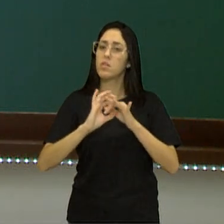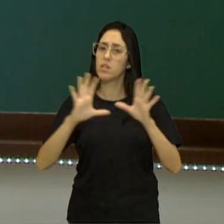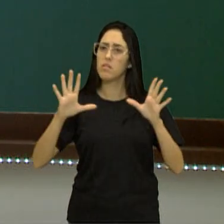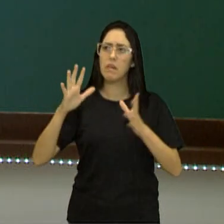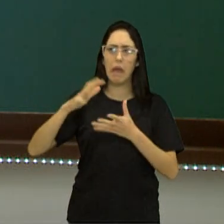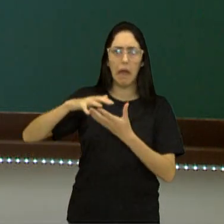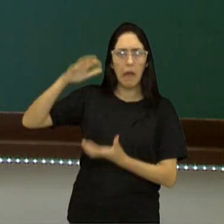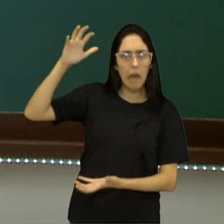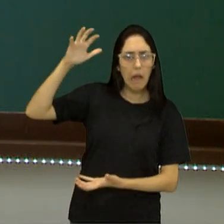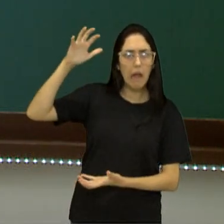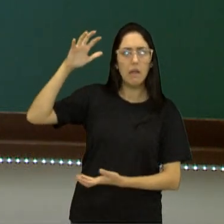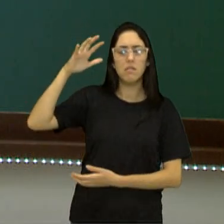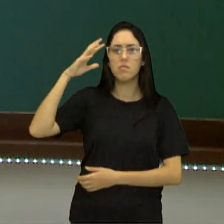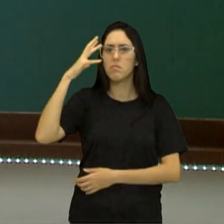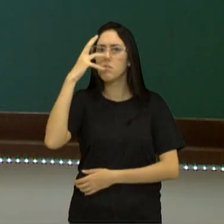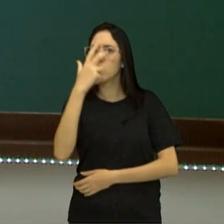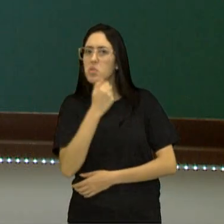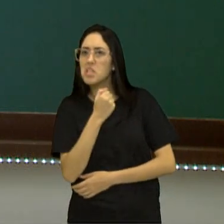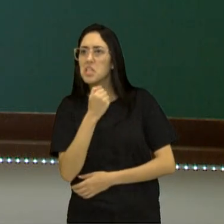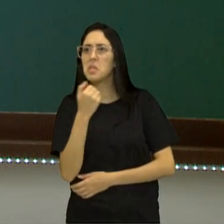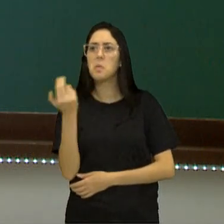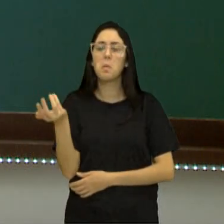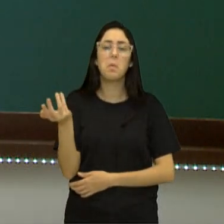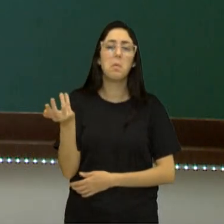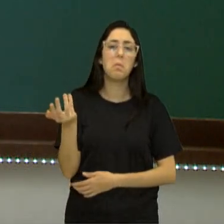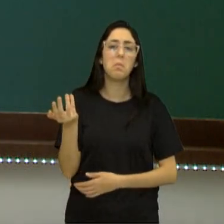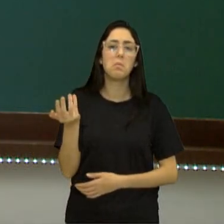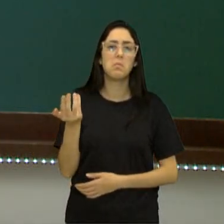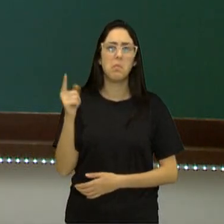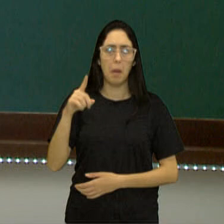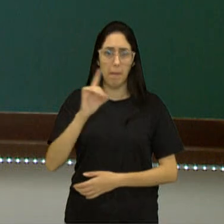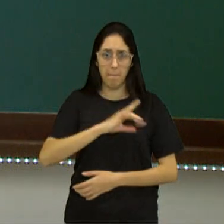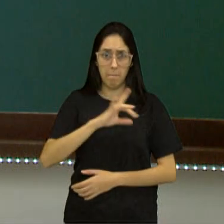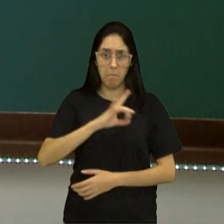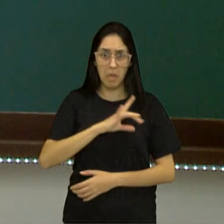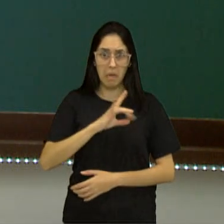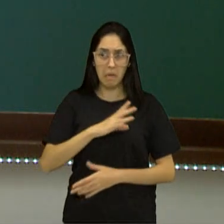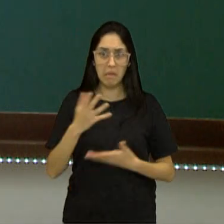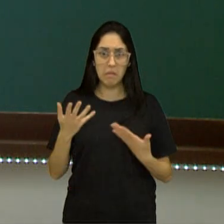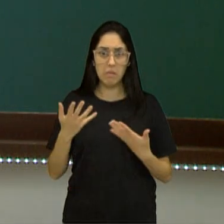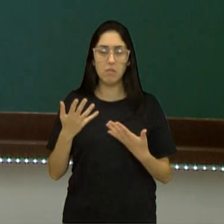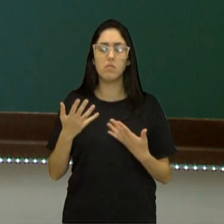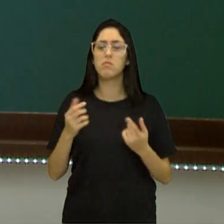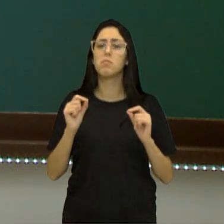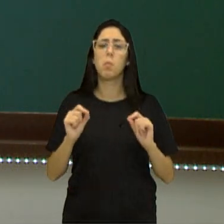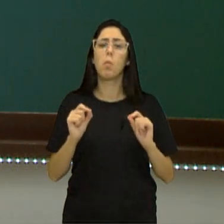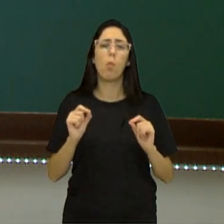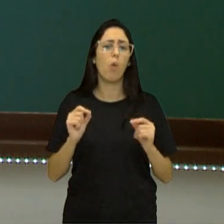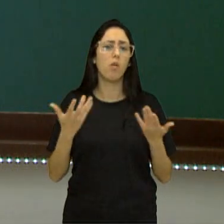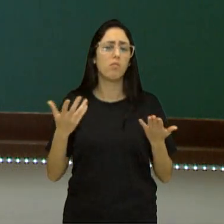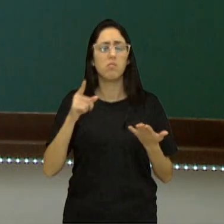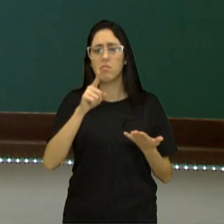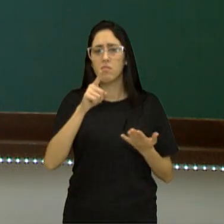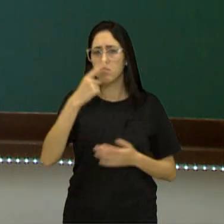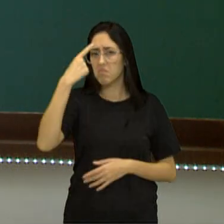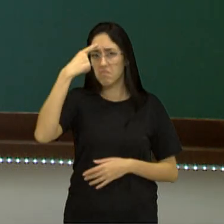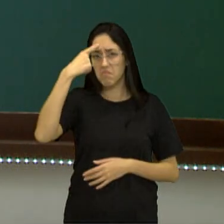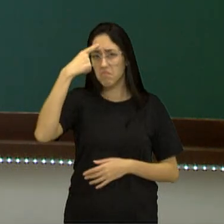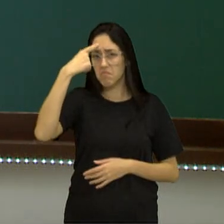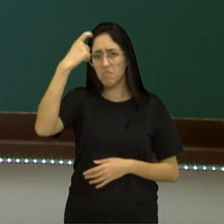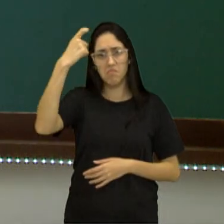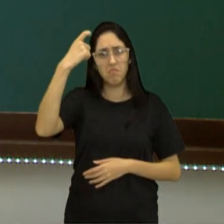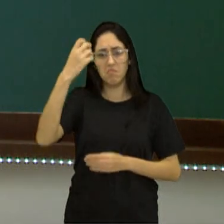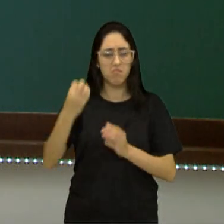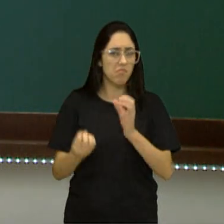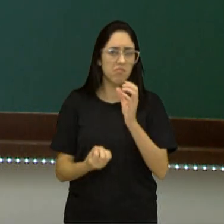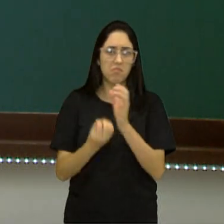grande, é bonito, é pavoroso, enfim. Né? Você vai